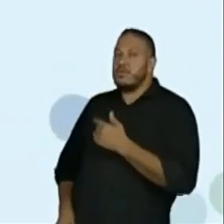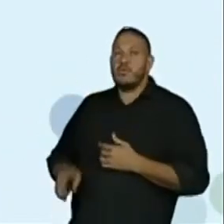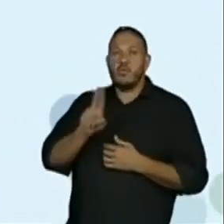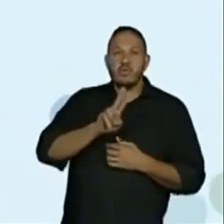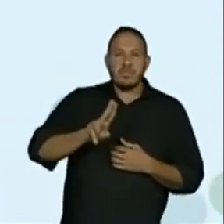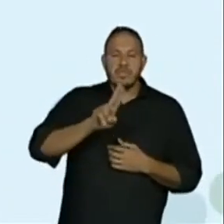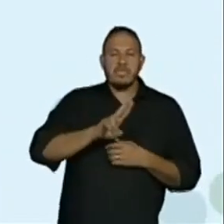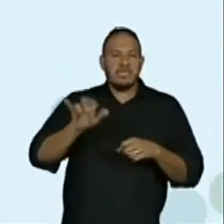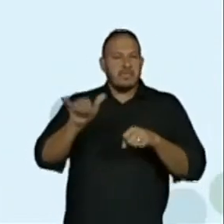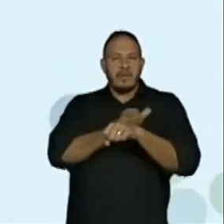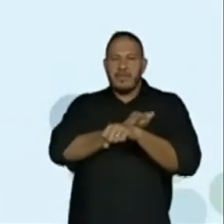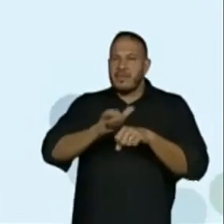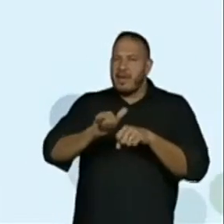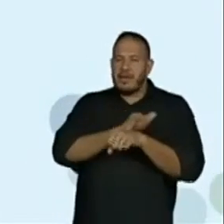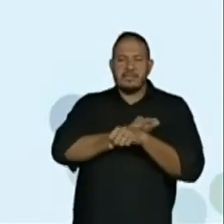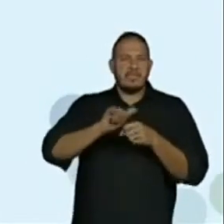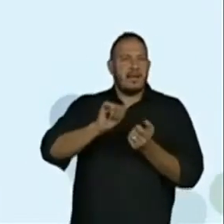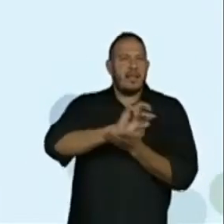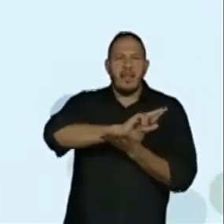estratégias diversas.